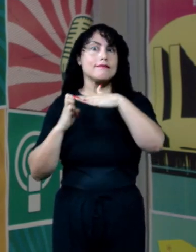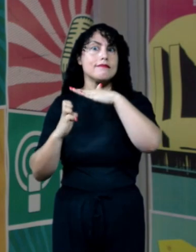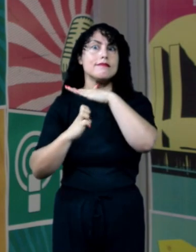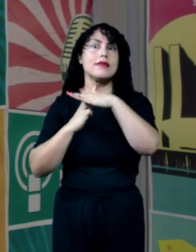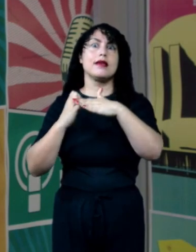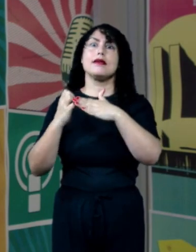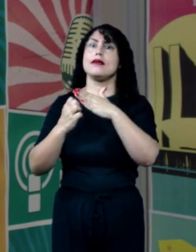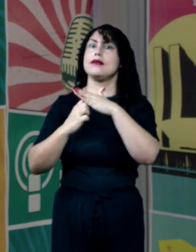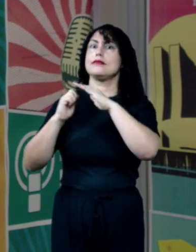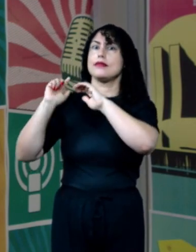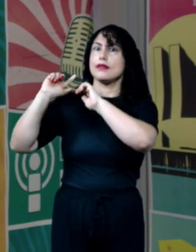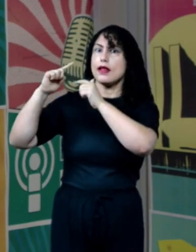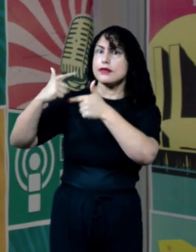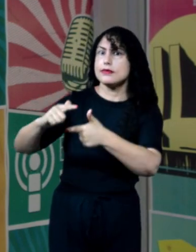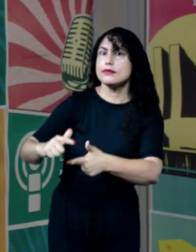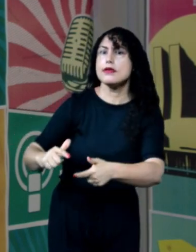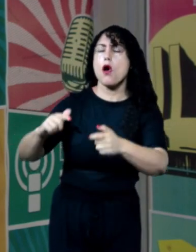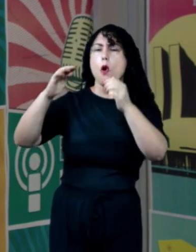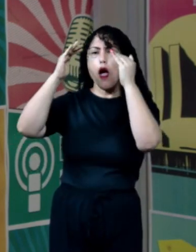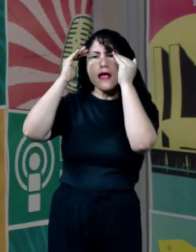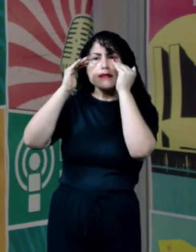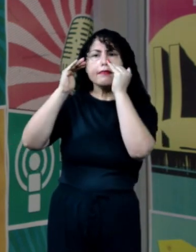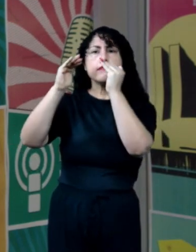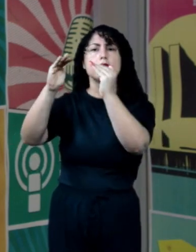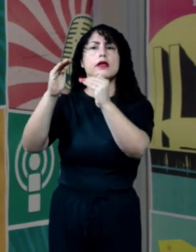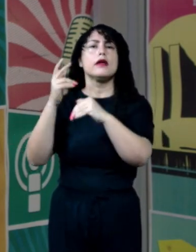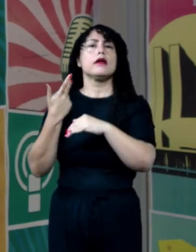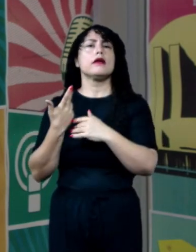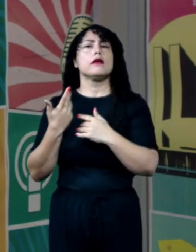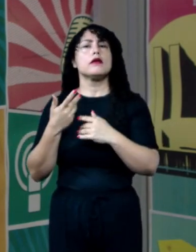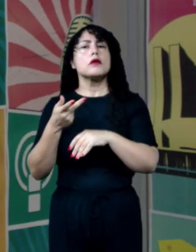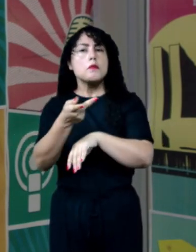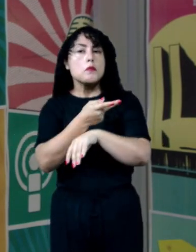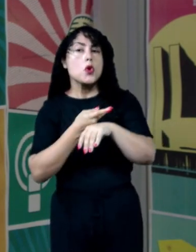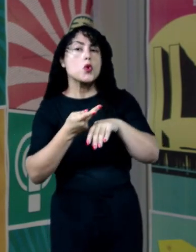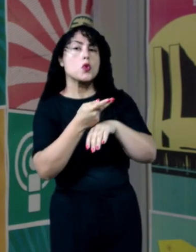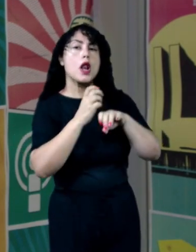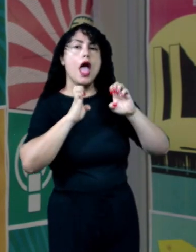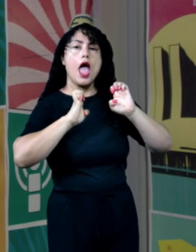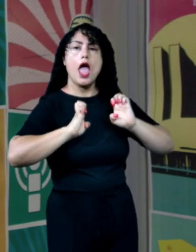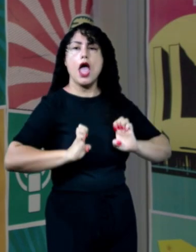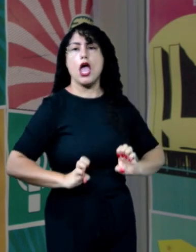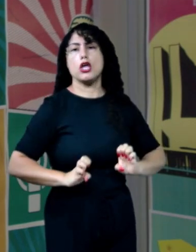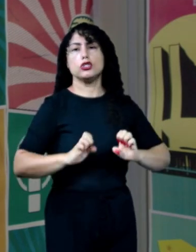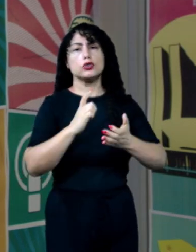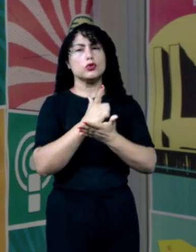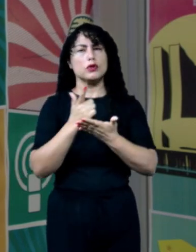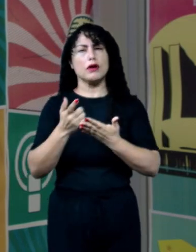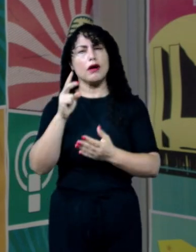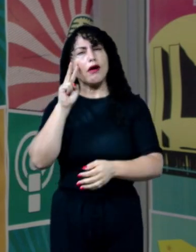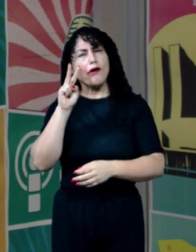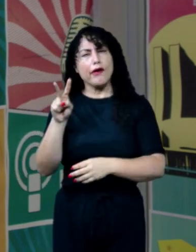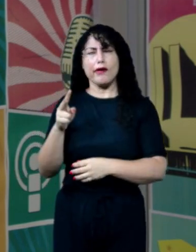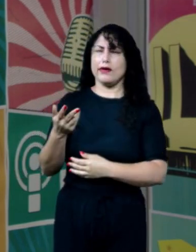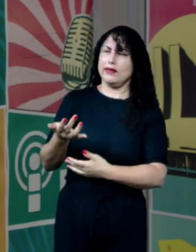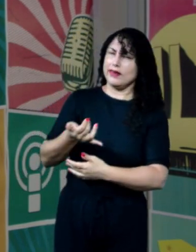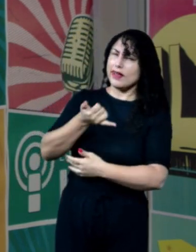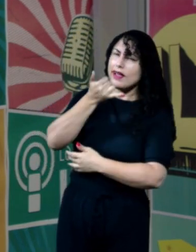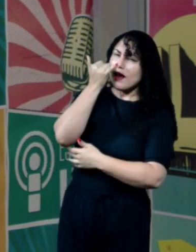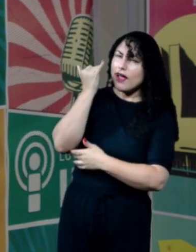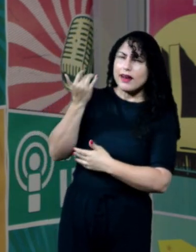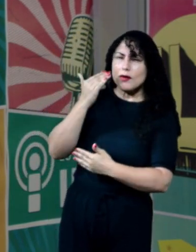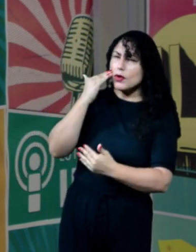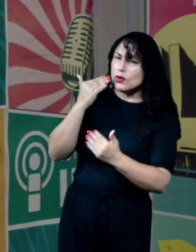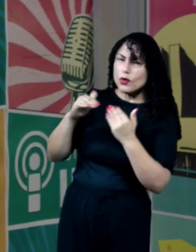com tradição, que busca seguir a ética do jornalismo, mas eu olho para a notícia e falo, cara, não, eu não concordo